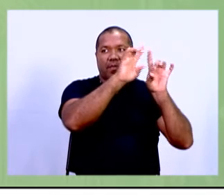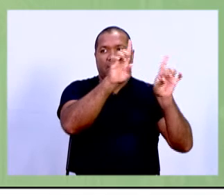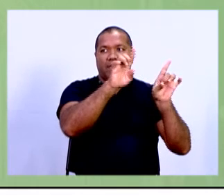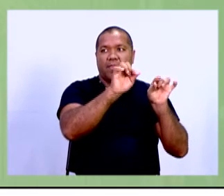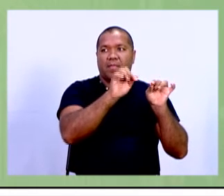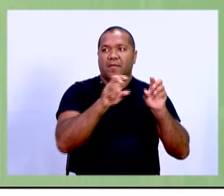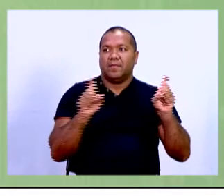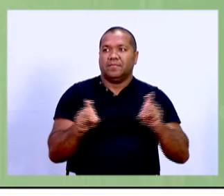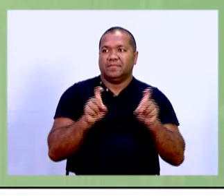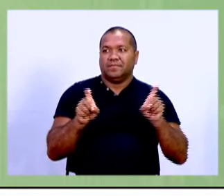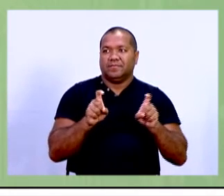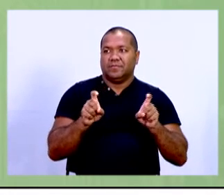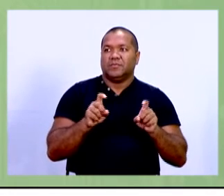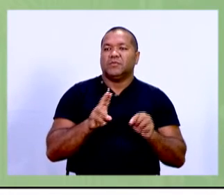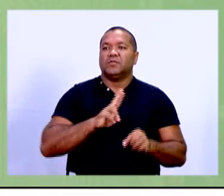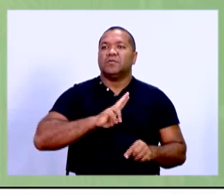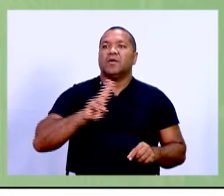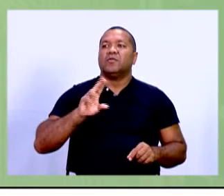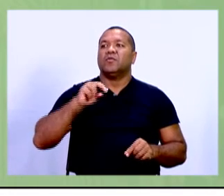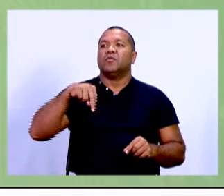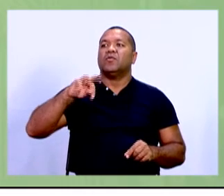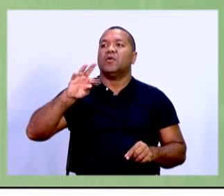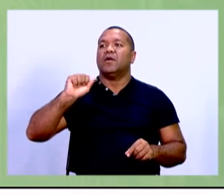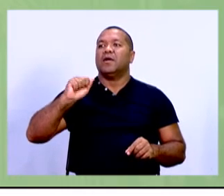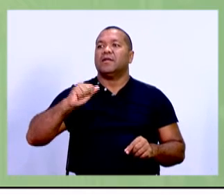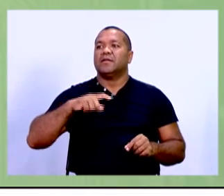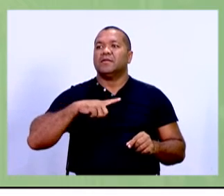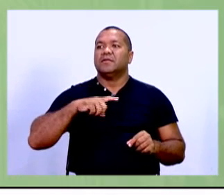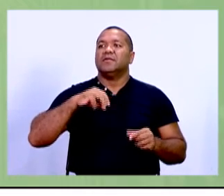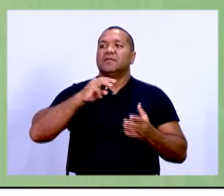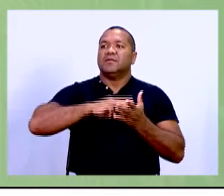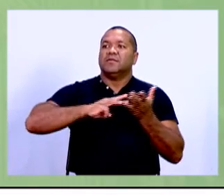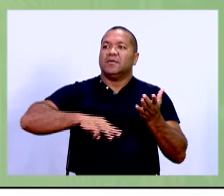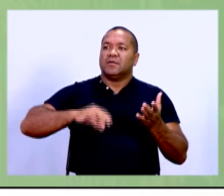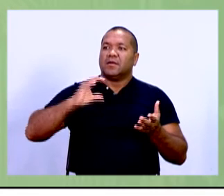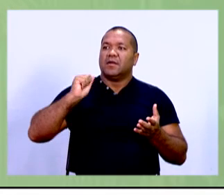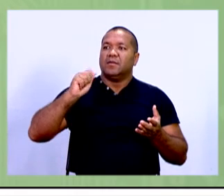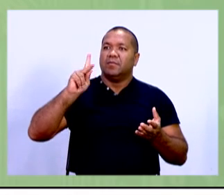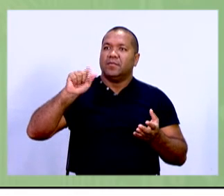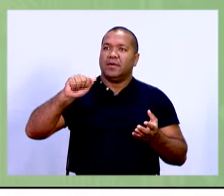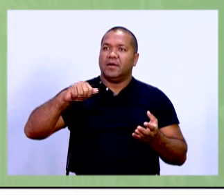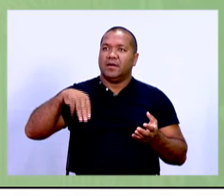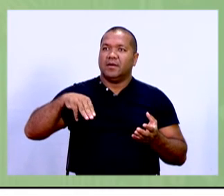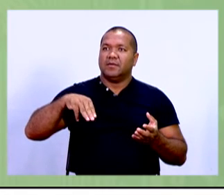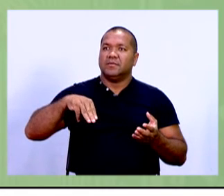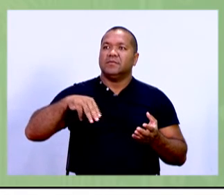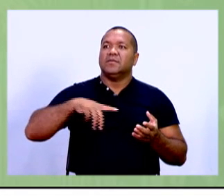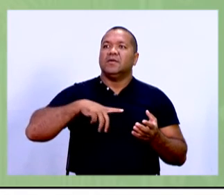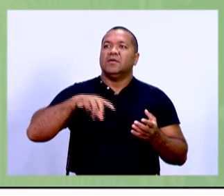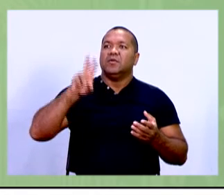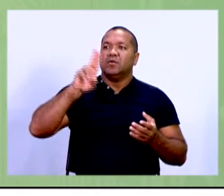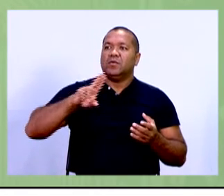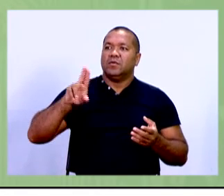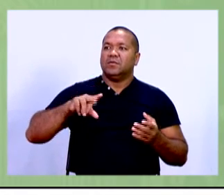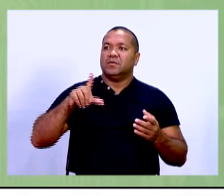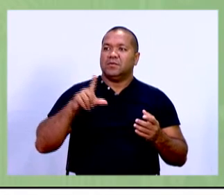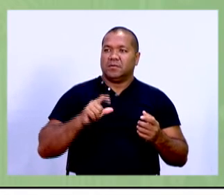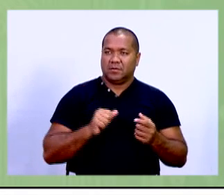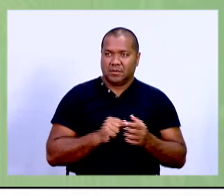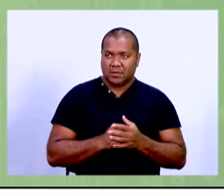são chamados de notas autoadesivas. Então, o método Kanban utiliza esse quadro para